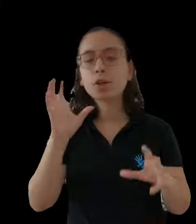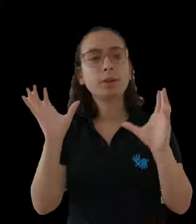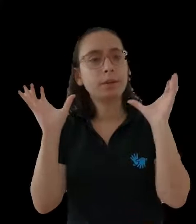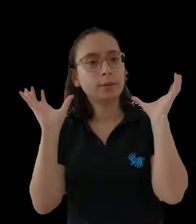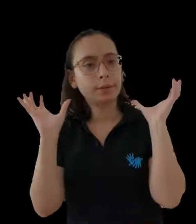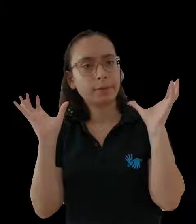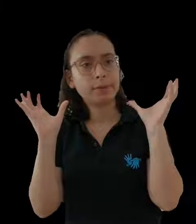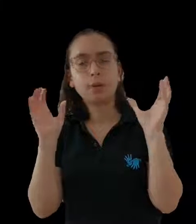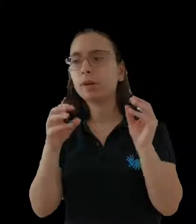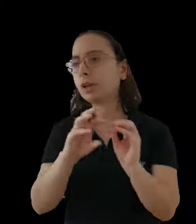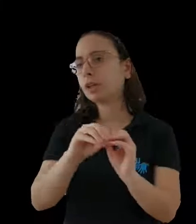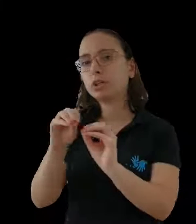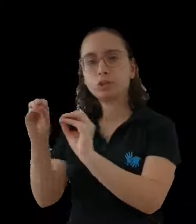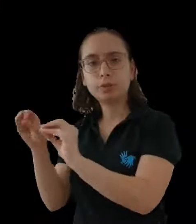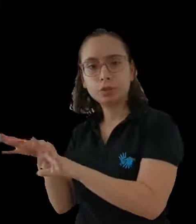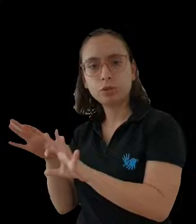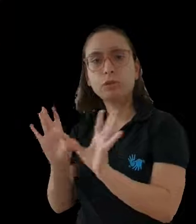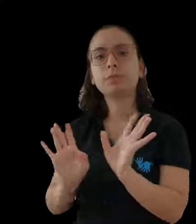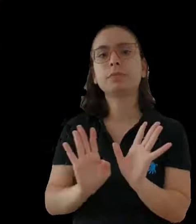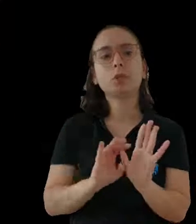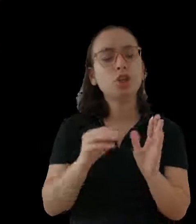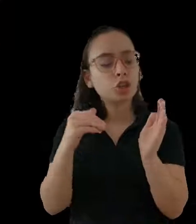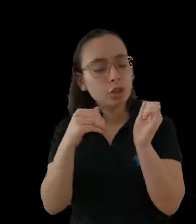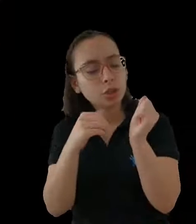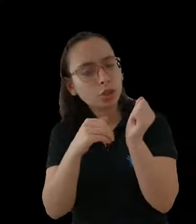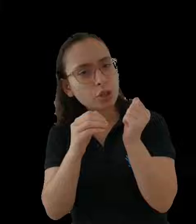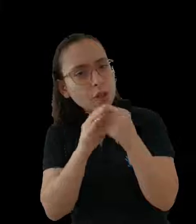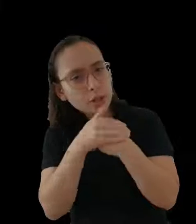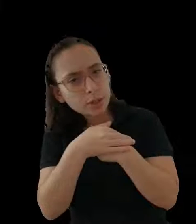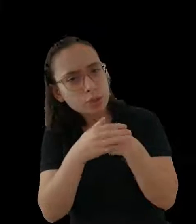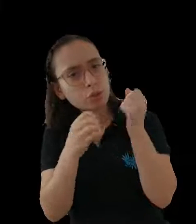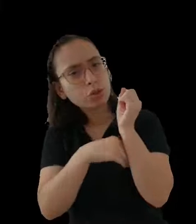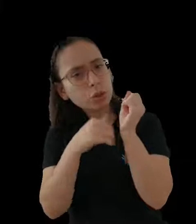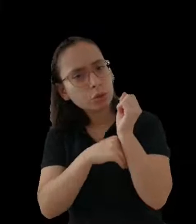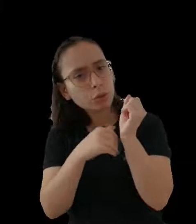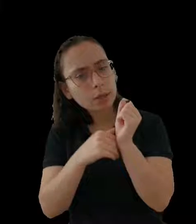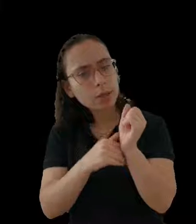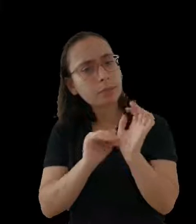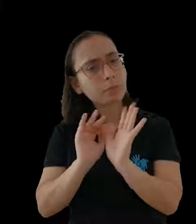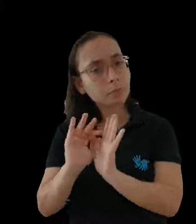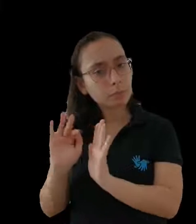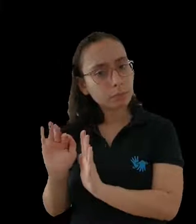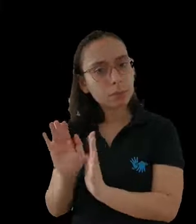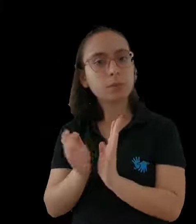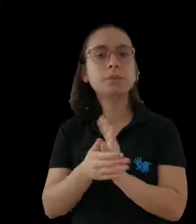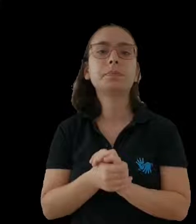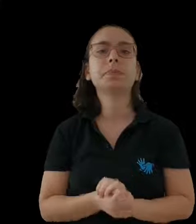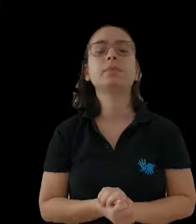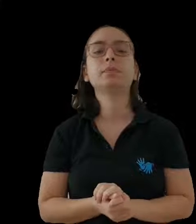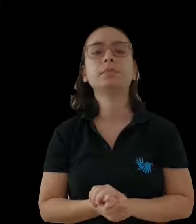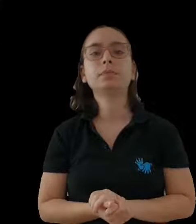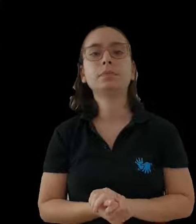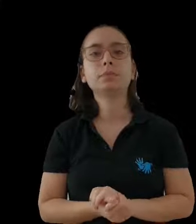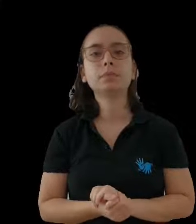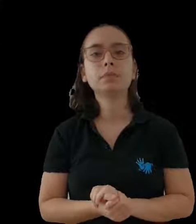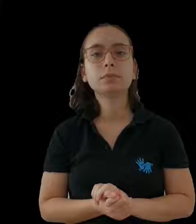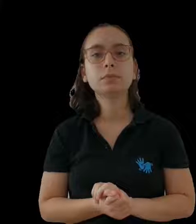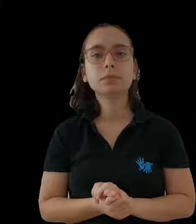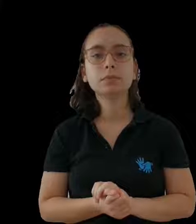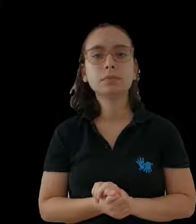E ele tá. O castelo ele pode sair também, ó. Deixa o castelo escondido, que o castelo agora não é interessante. Pode tirar o castelo daí de